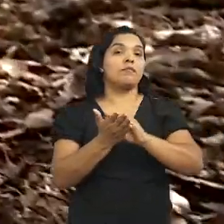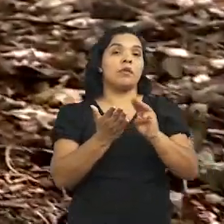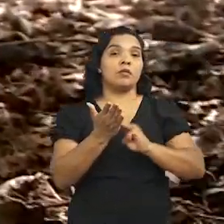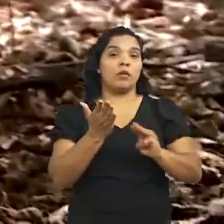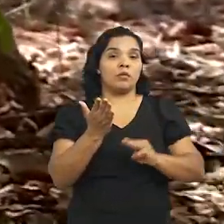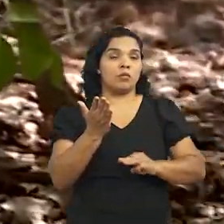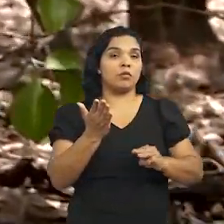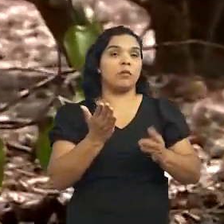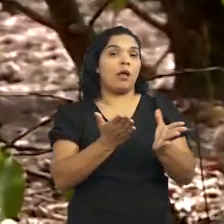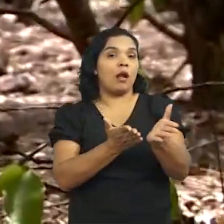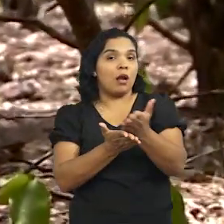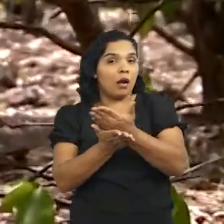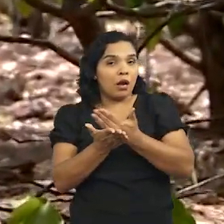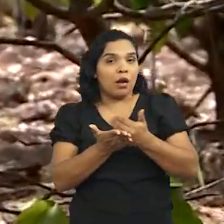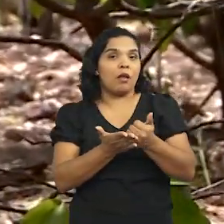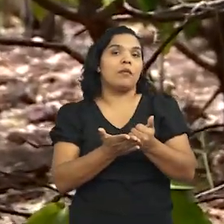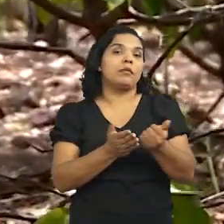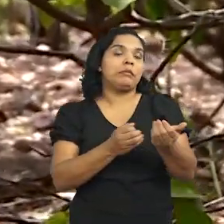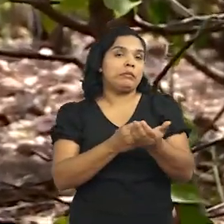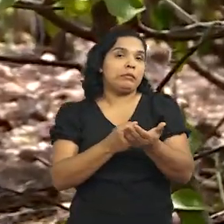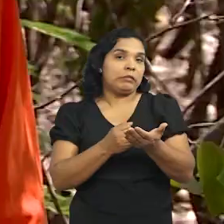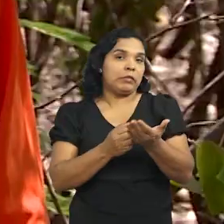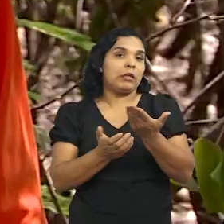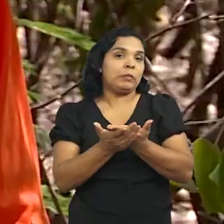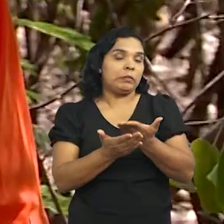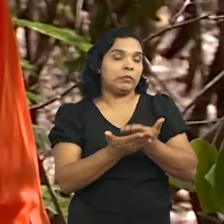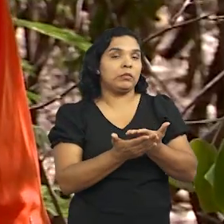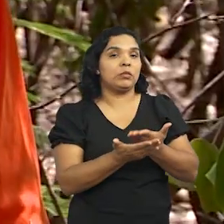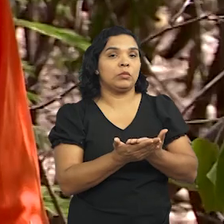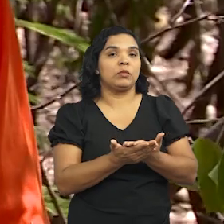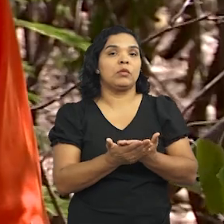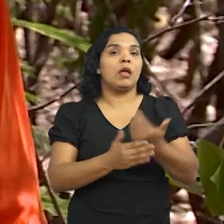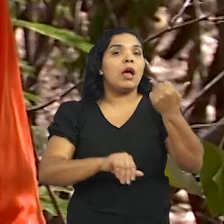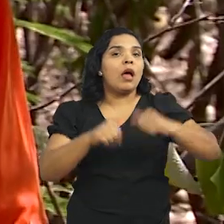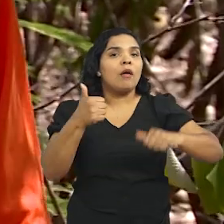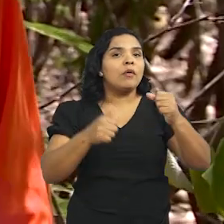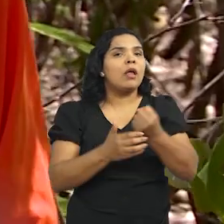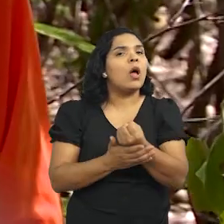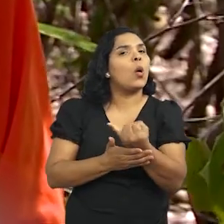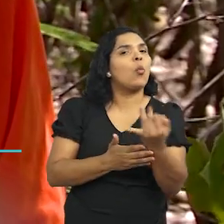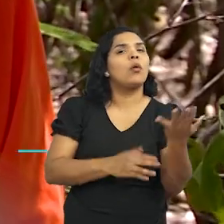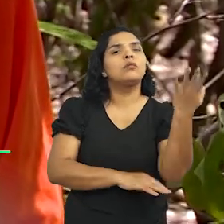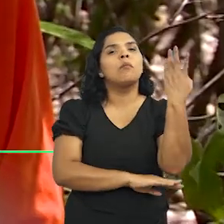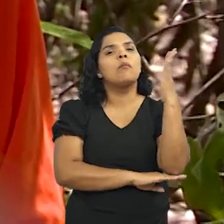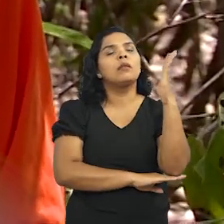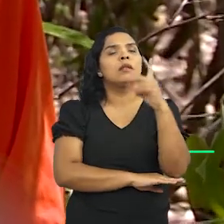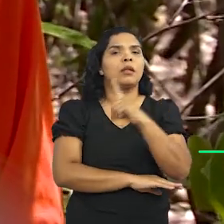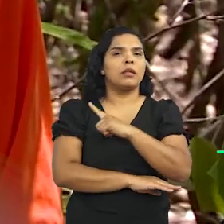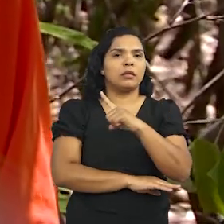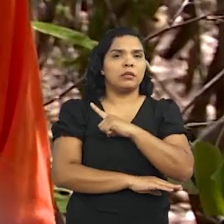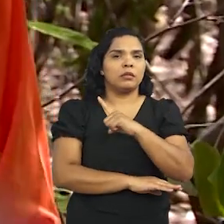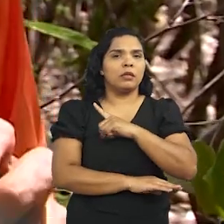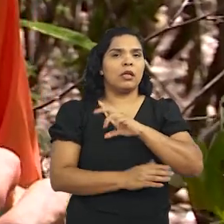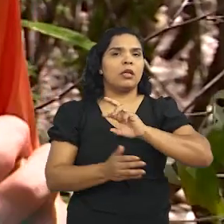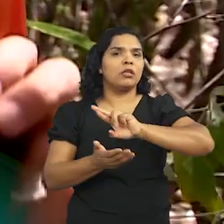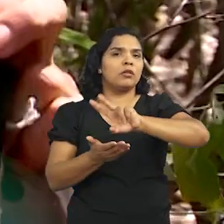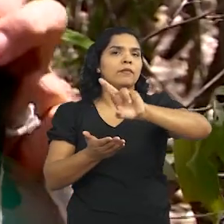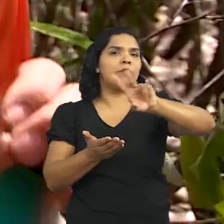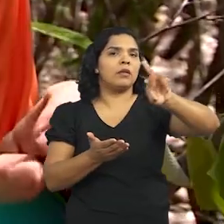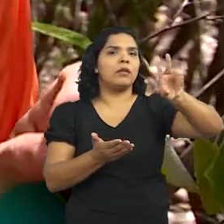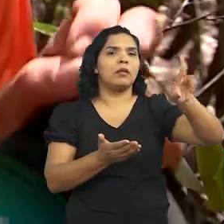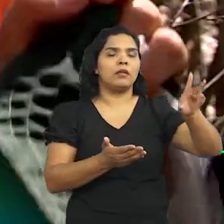diferentes metodologias para levantamento dos dados. O objetivo é avaliar quanto madeira tem